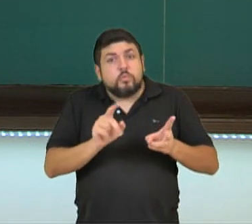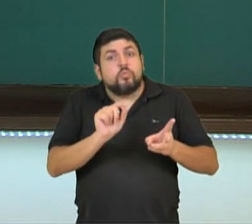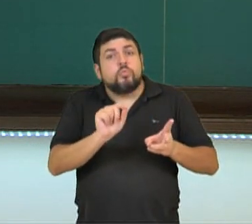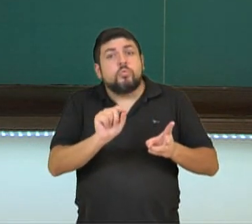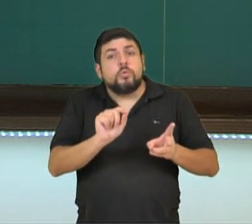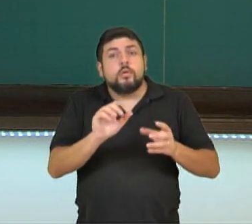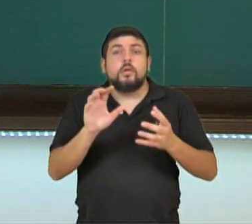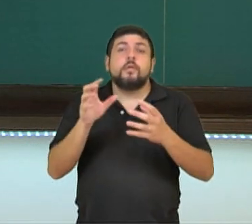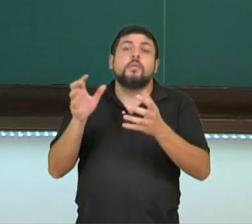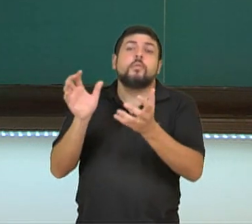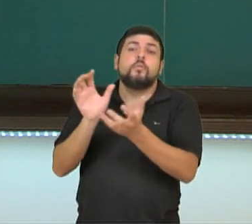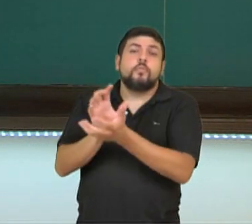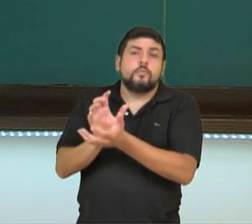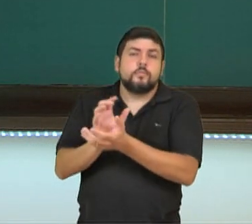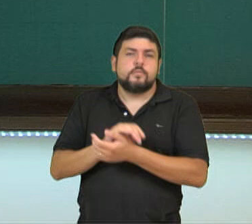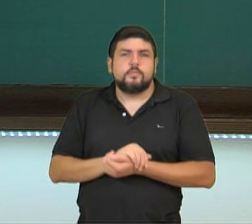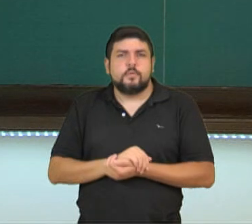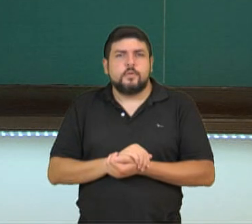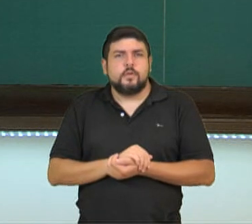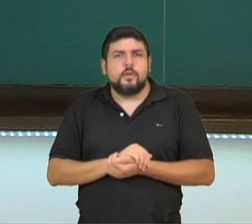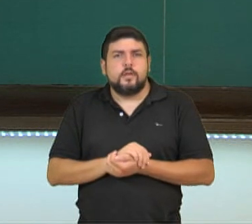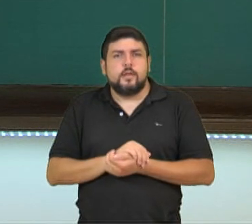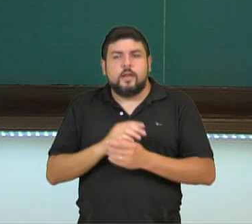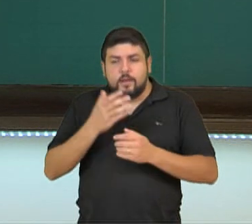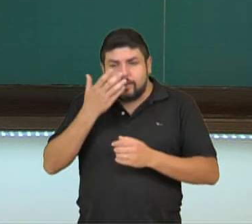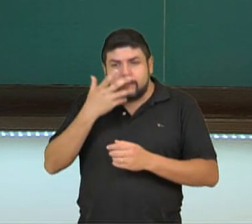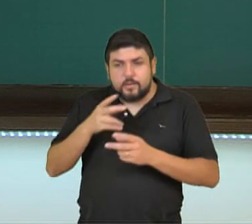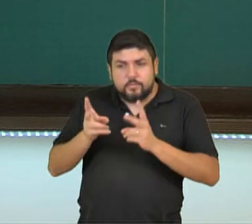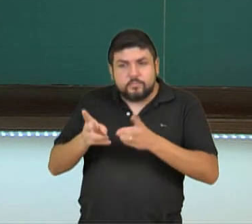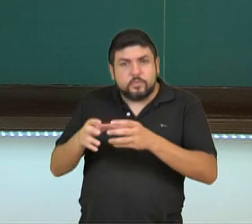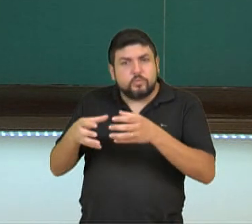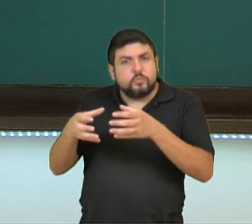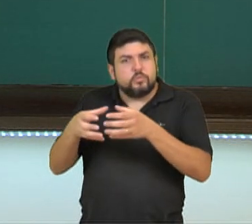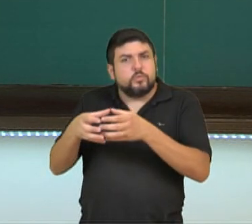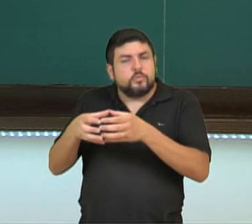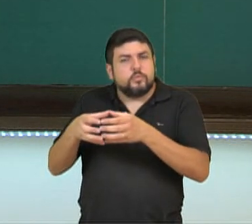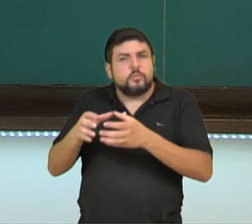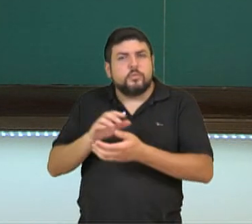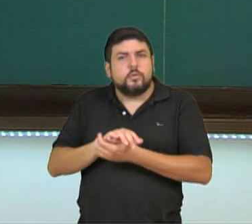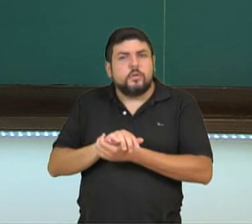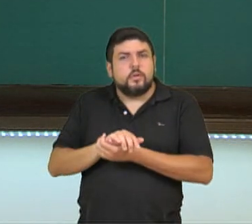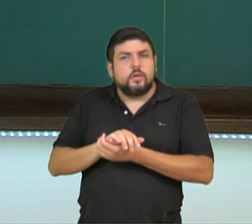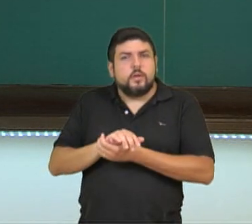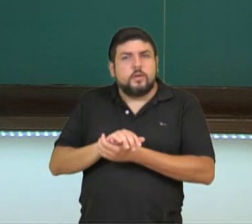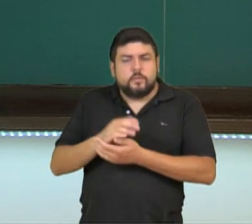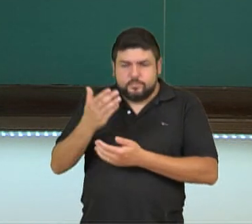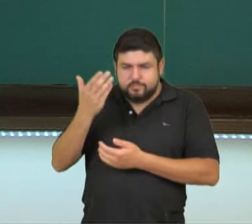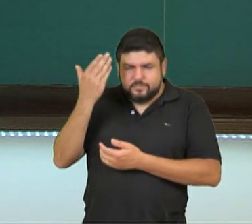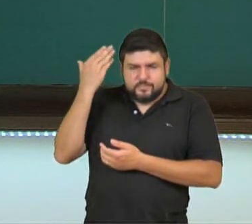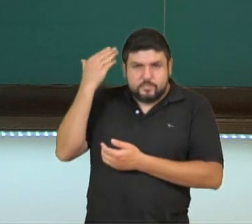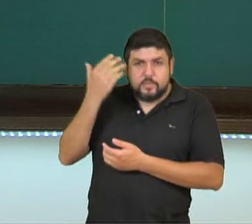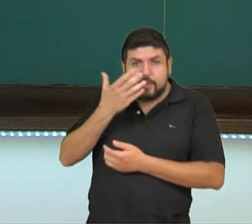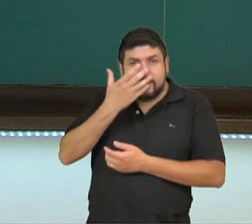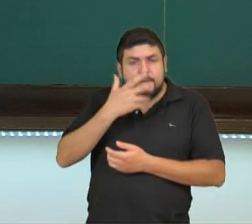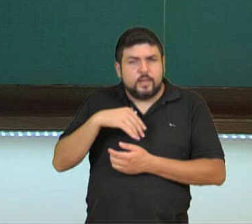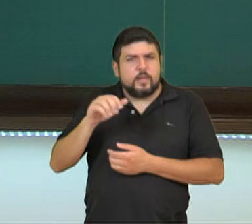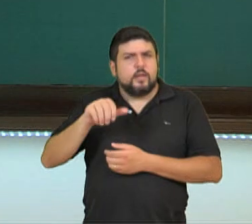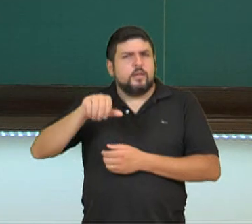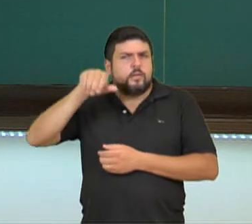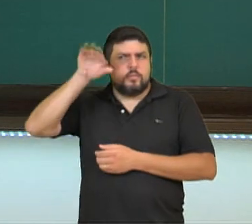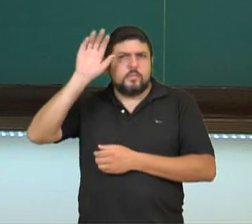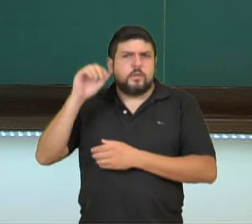A sociabilidade das crianças é uma permanência. Talvez aí em tempos passados as crianças brincavam mais fora